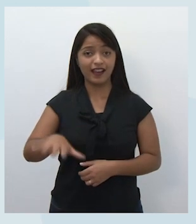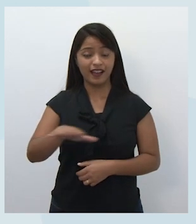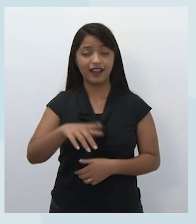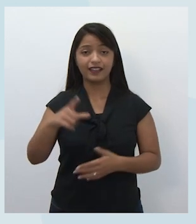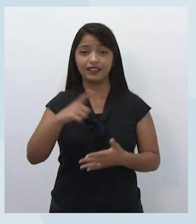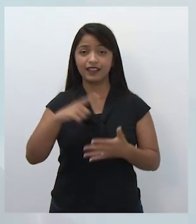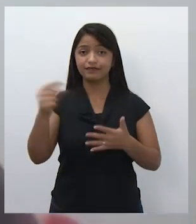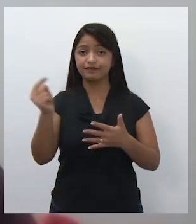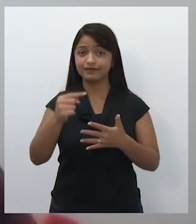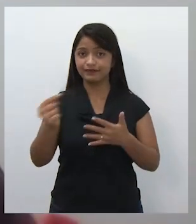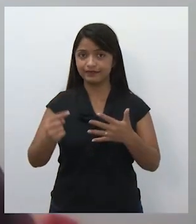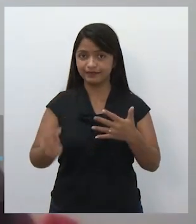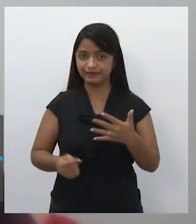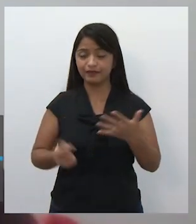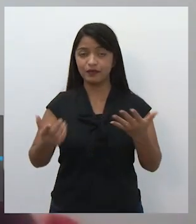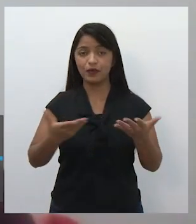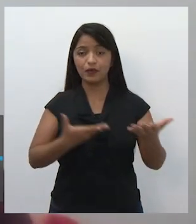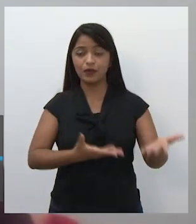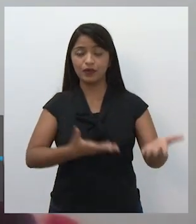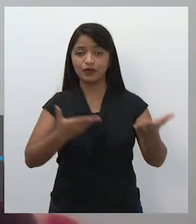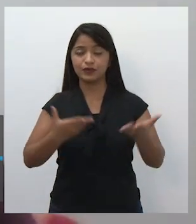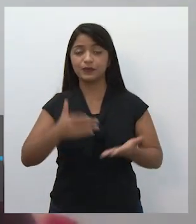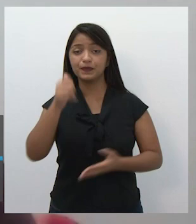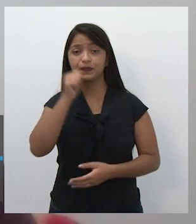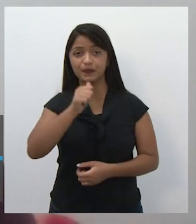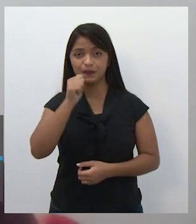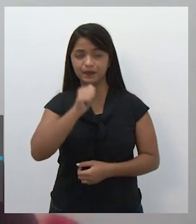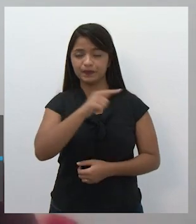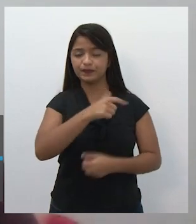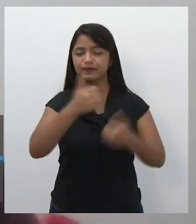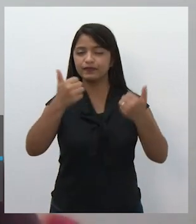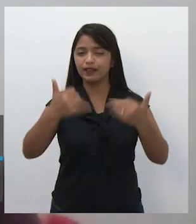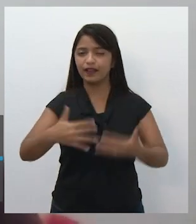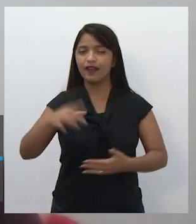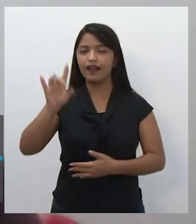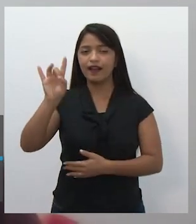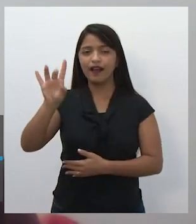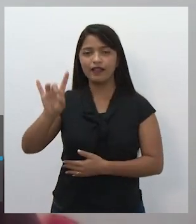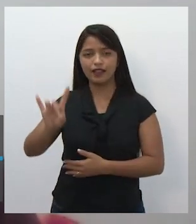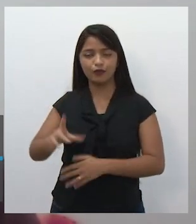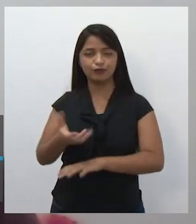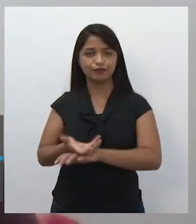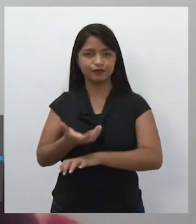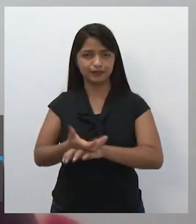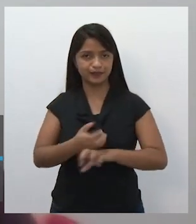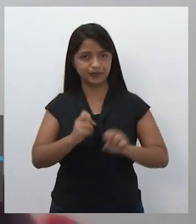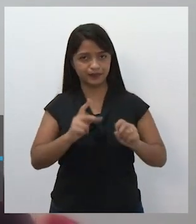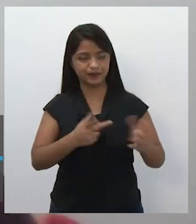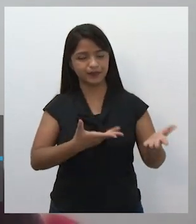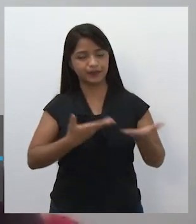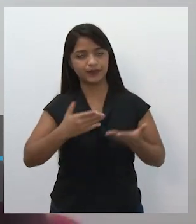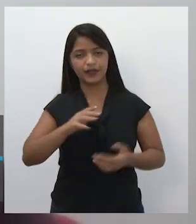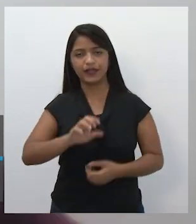Evânia agora, porque ela vai conversar com a gente um pouquinho sobre cada um dos componentes, tá bom? Então é com você, Evânia.